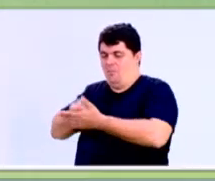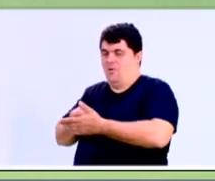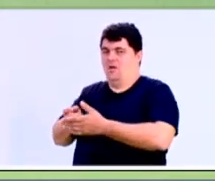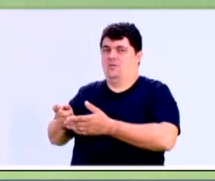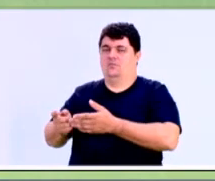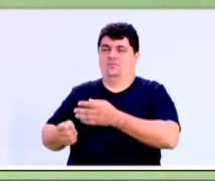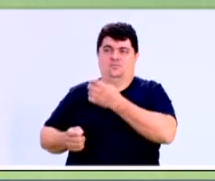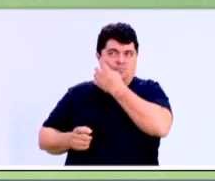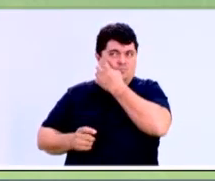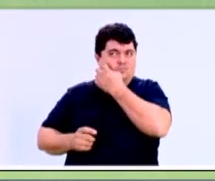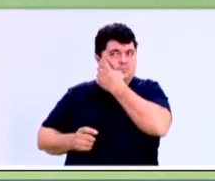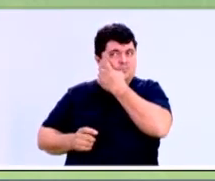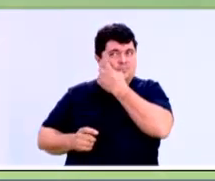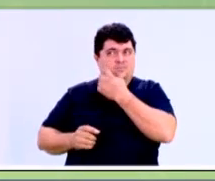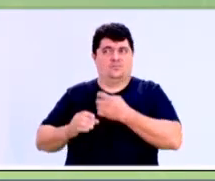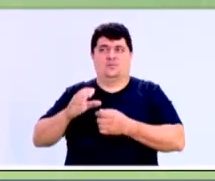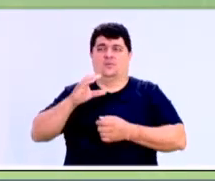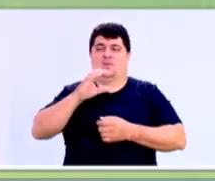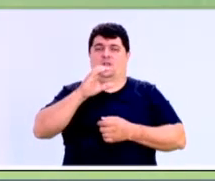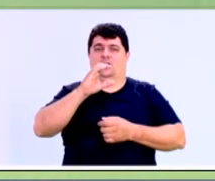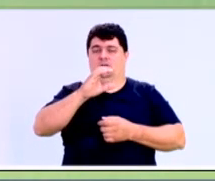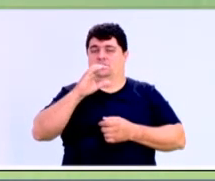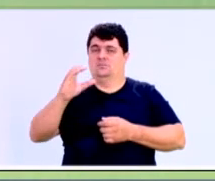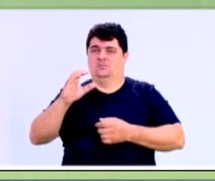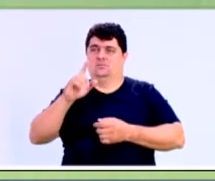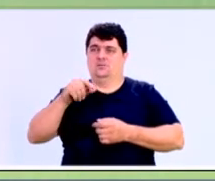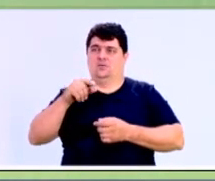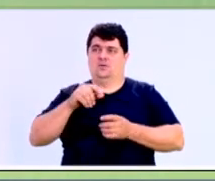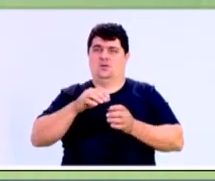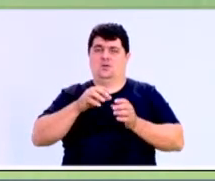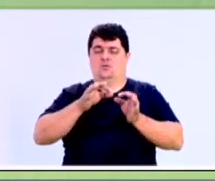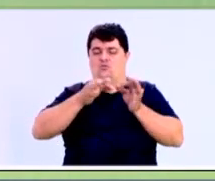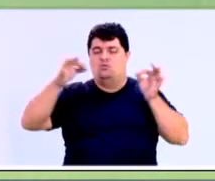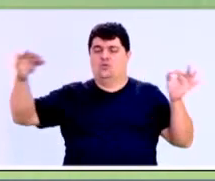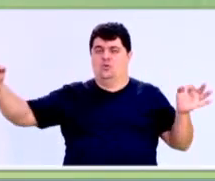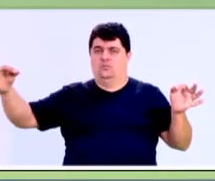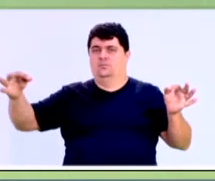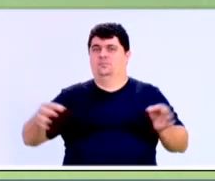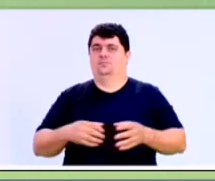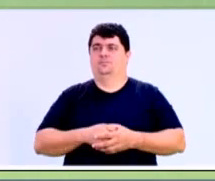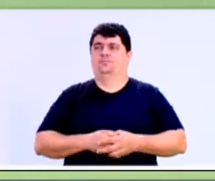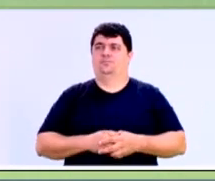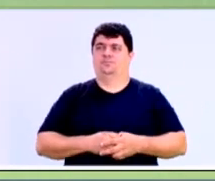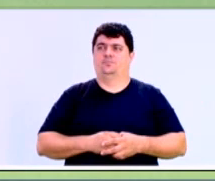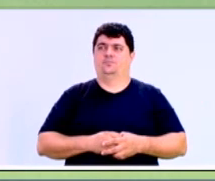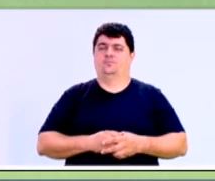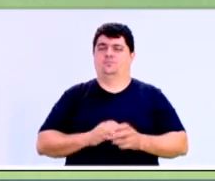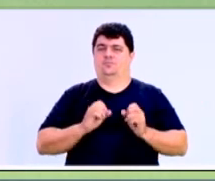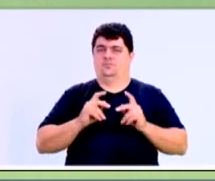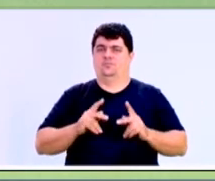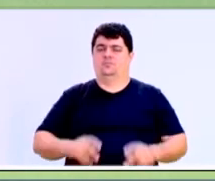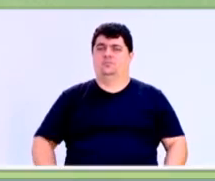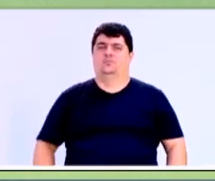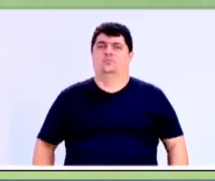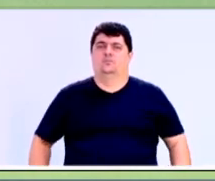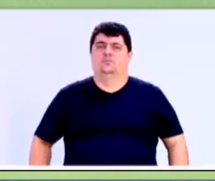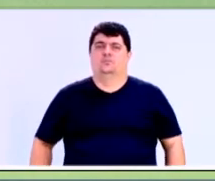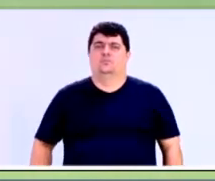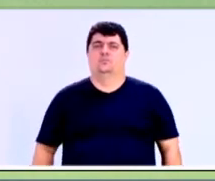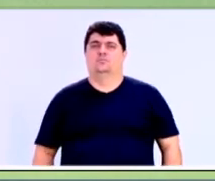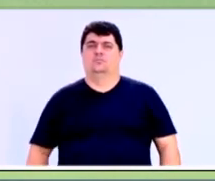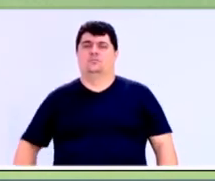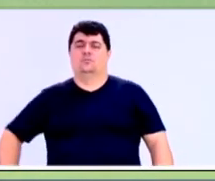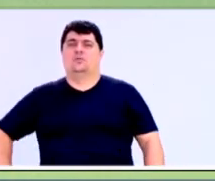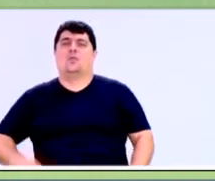a diferença daqui até chegar no prazo do recebimento, ok? Que informações que a gente